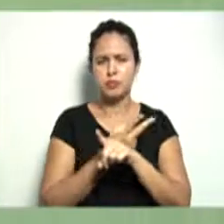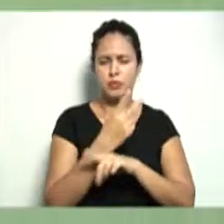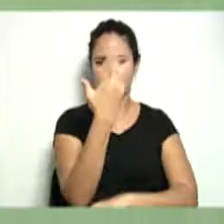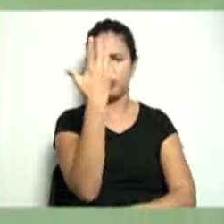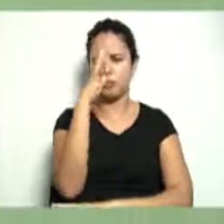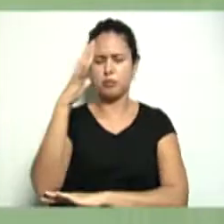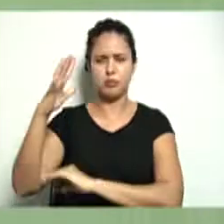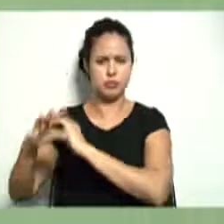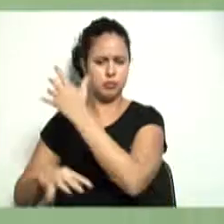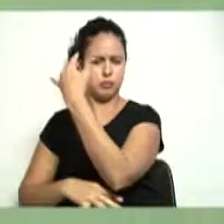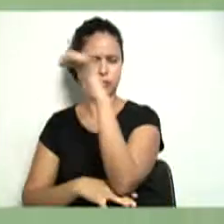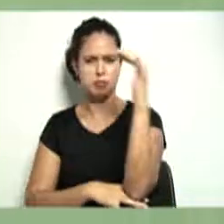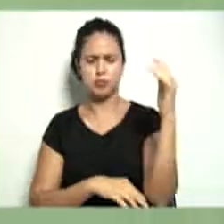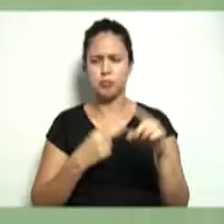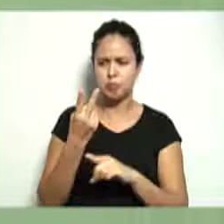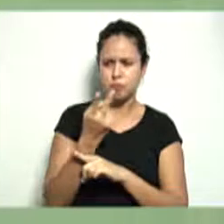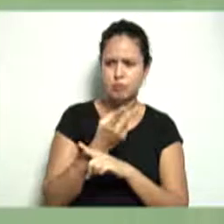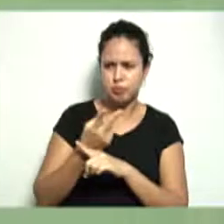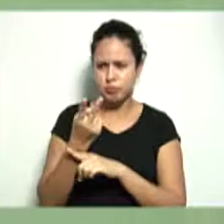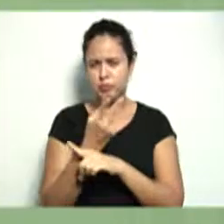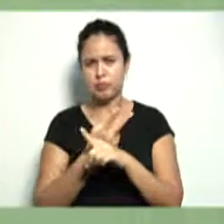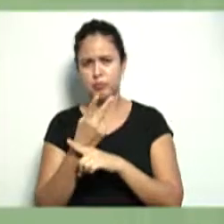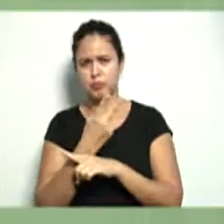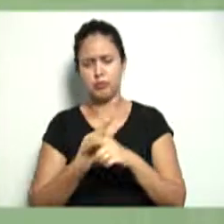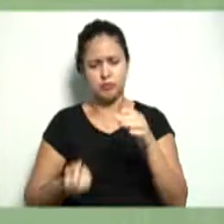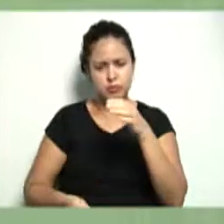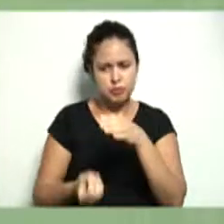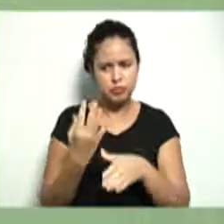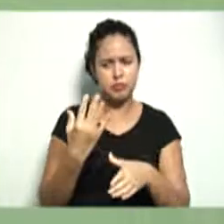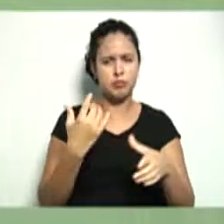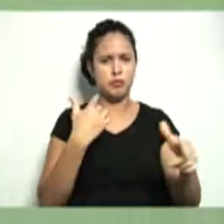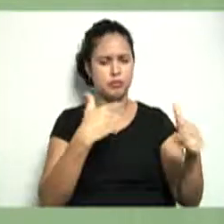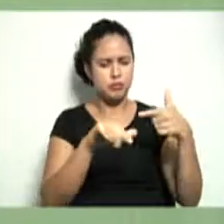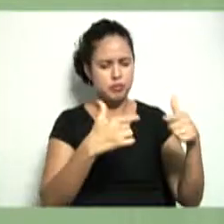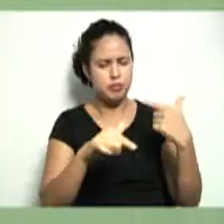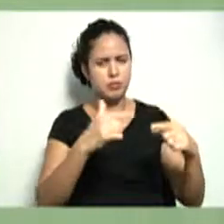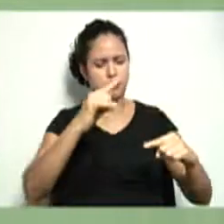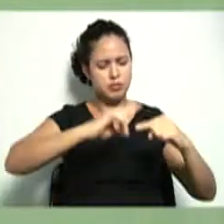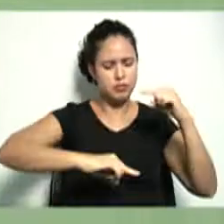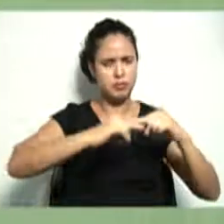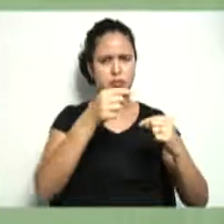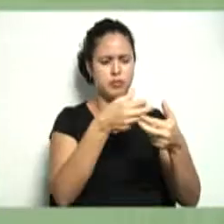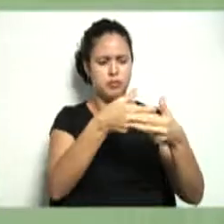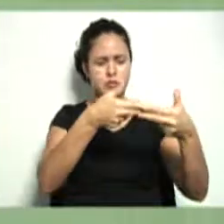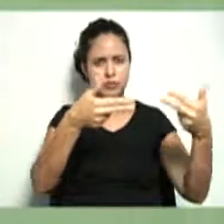para realizar, produzir os bens sociais e biológicos de que necessita.